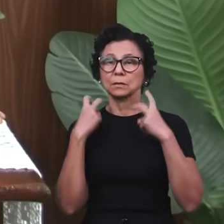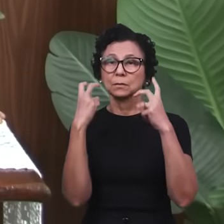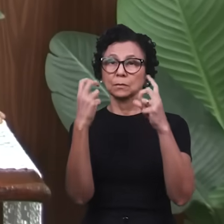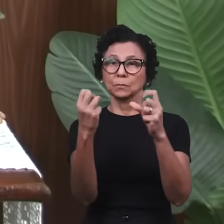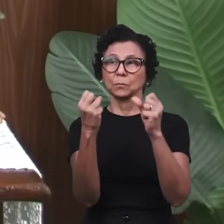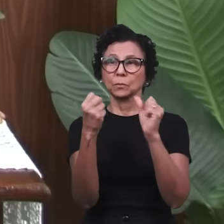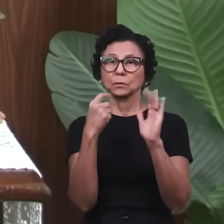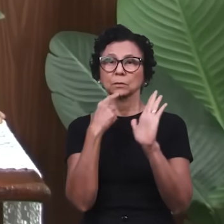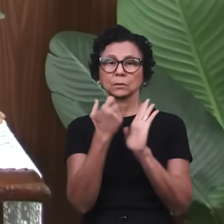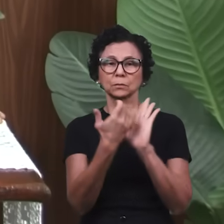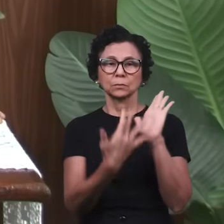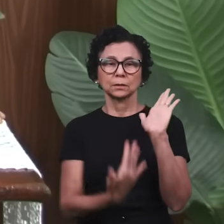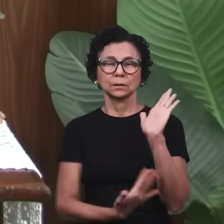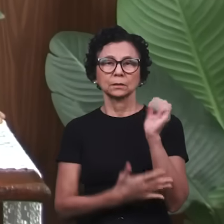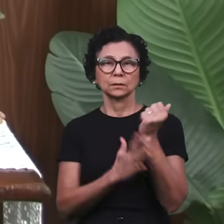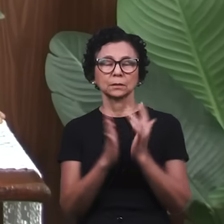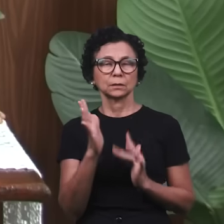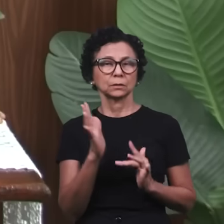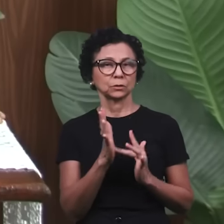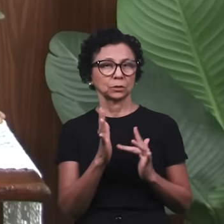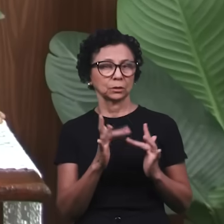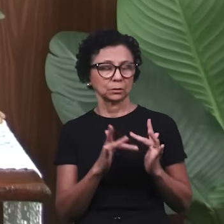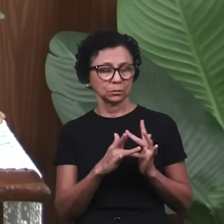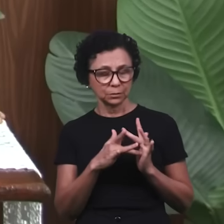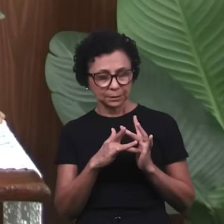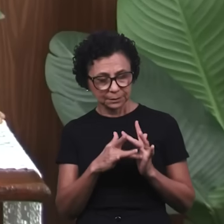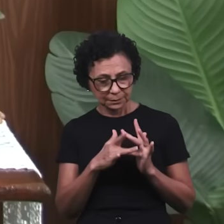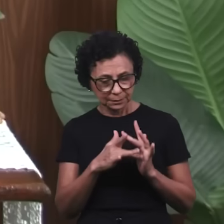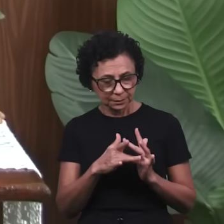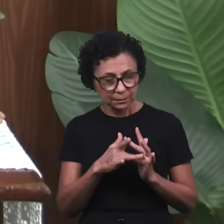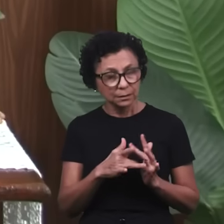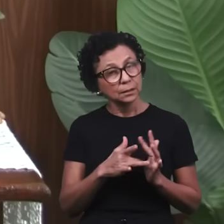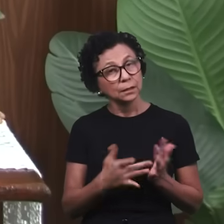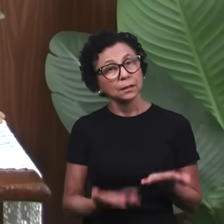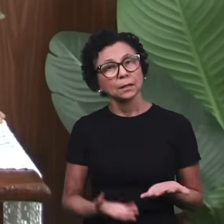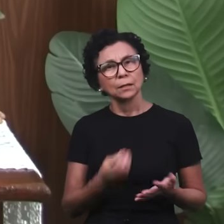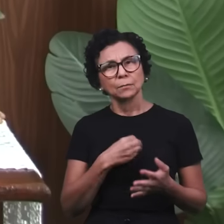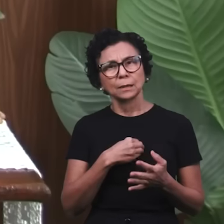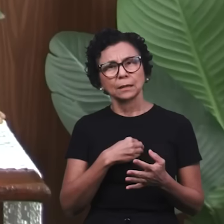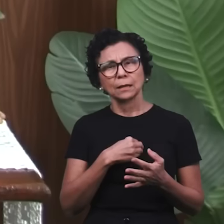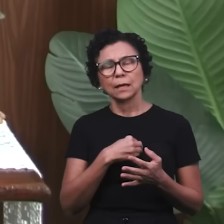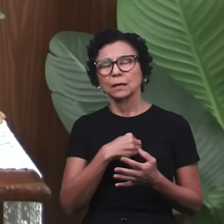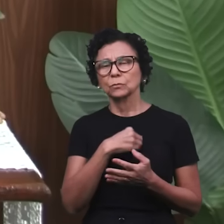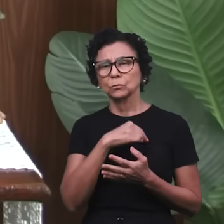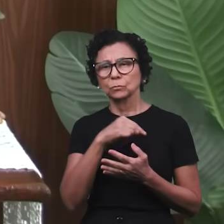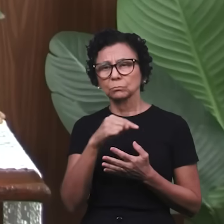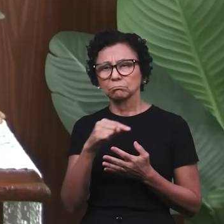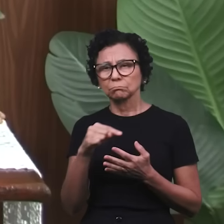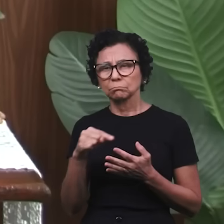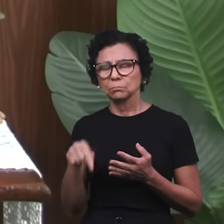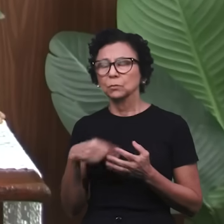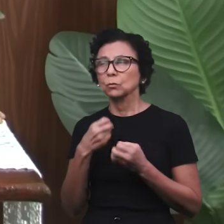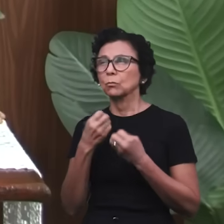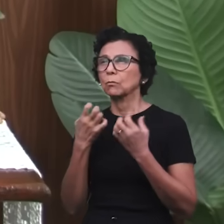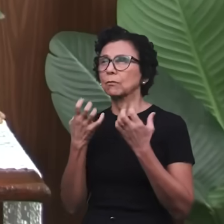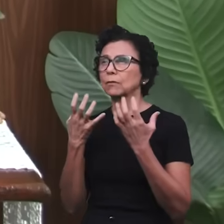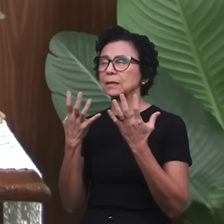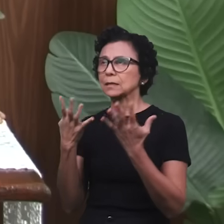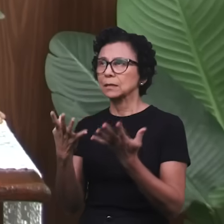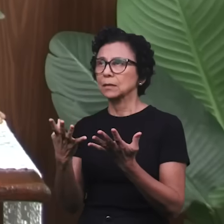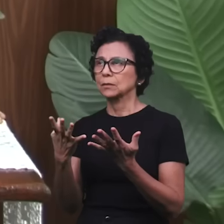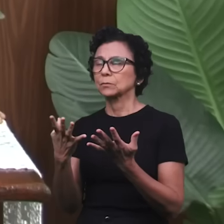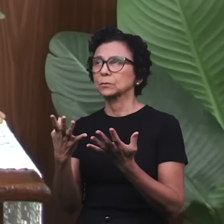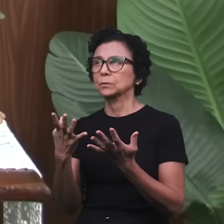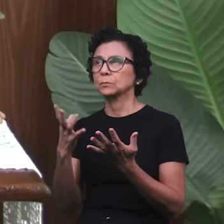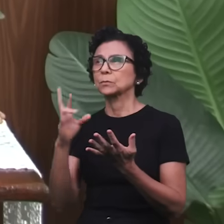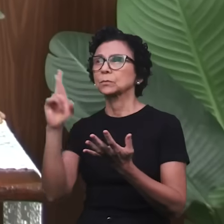que há no sangue do Senhor Jesus sobre as nossas vidas. Confessamos a Ti os nossos pecados, pois sabemos que Tu és fiel e justo para nos